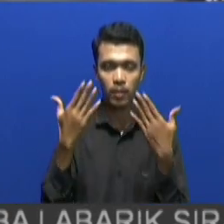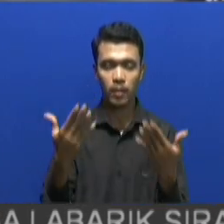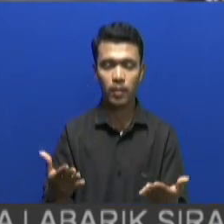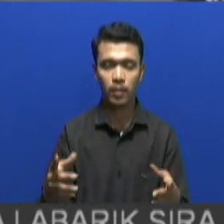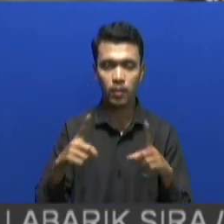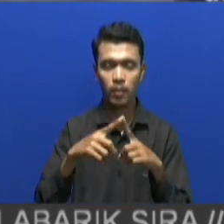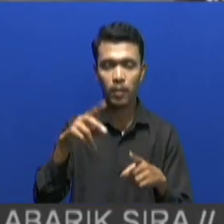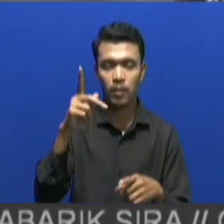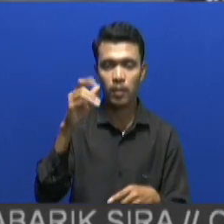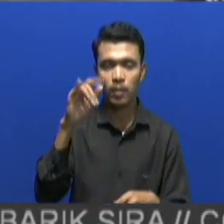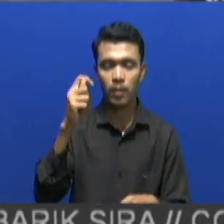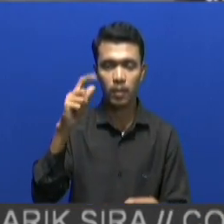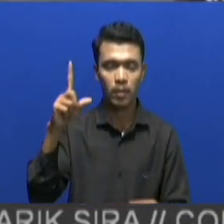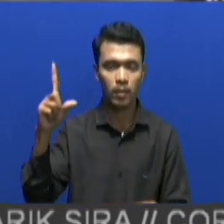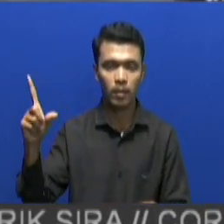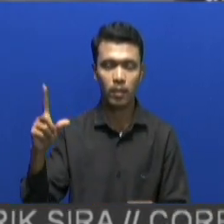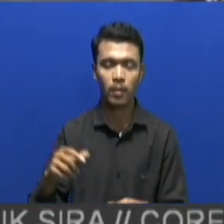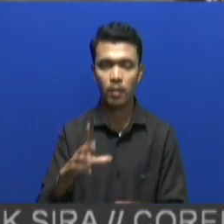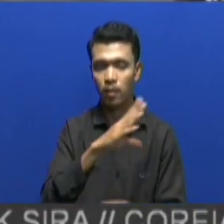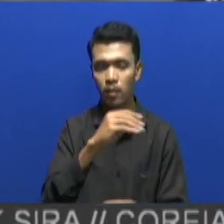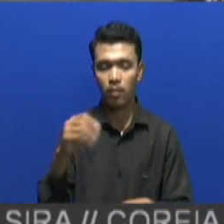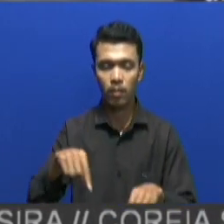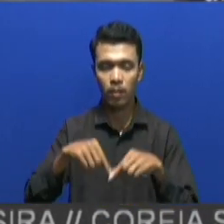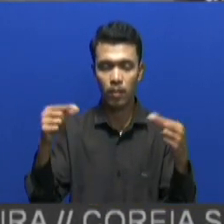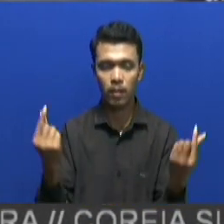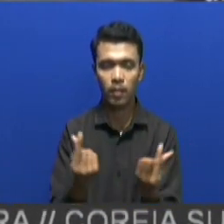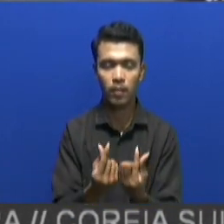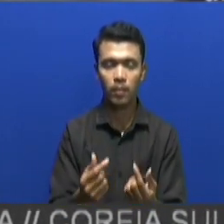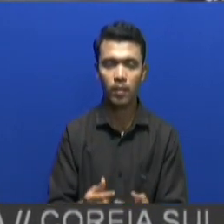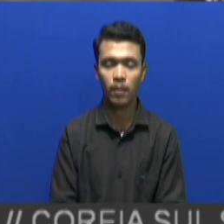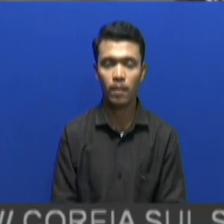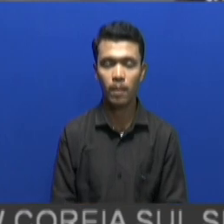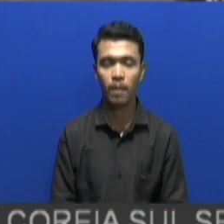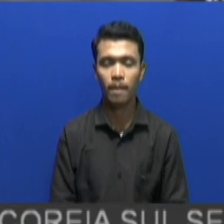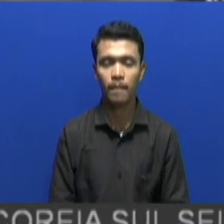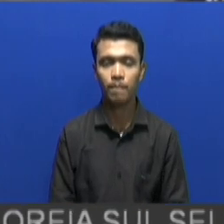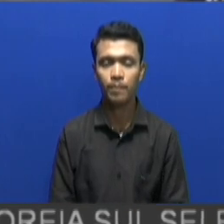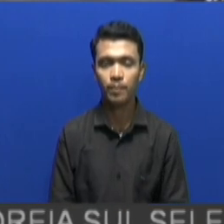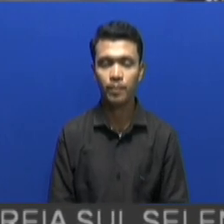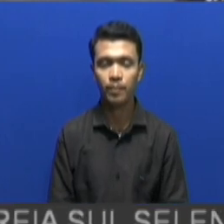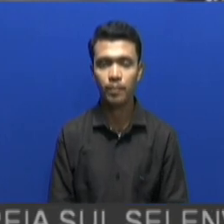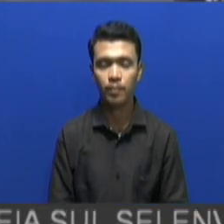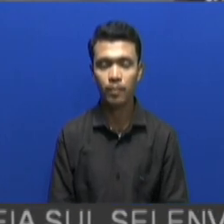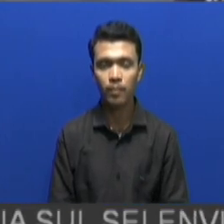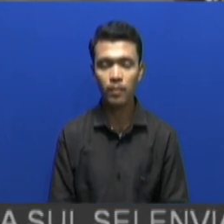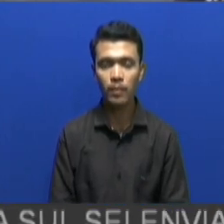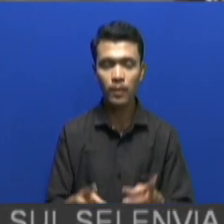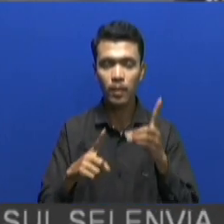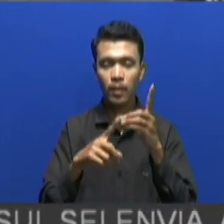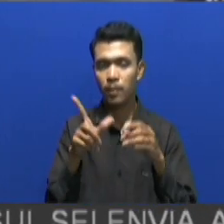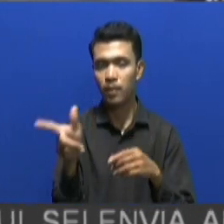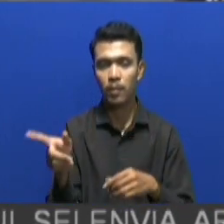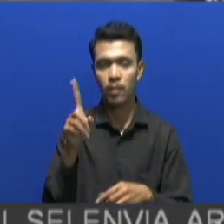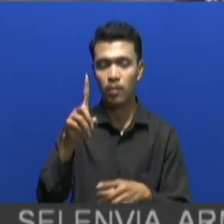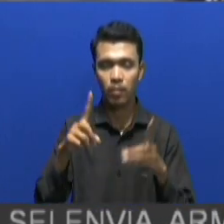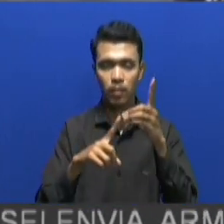a Câmara de Comércio de Timor-Leste, nós temos uma equipa toma, oxalá que dia 21 ou 22, e